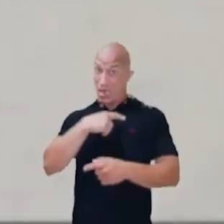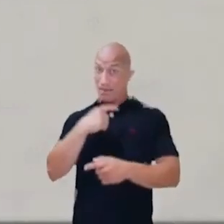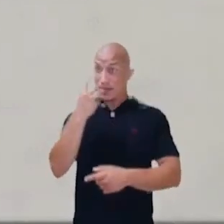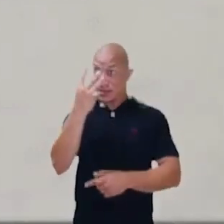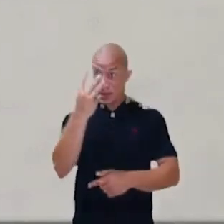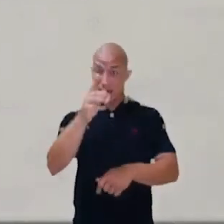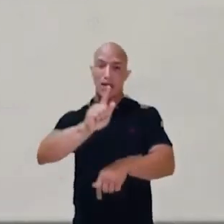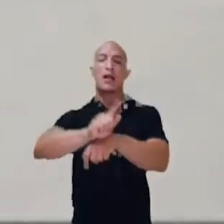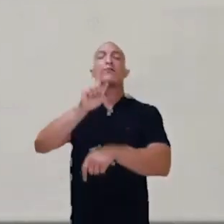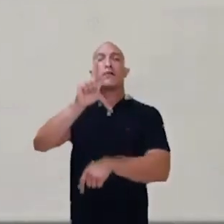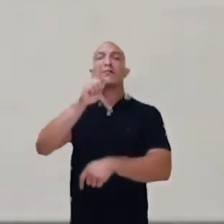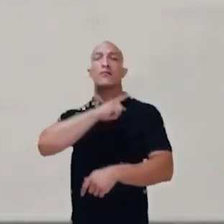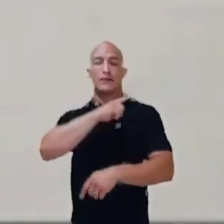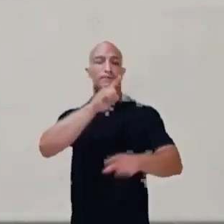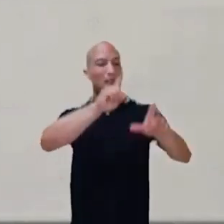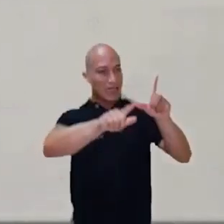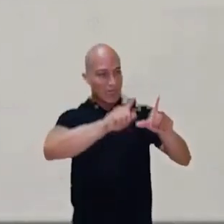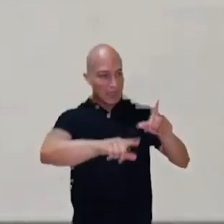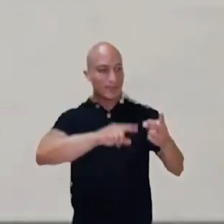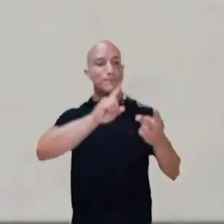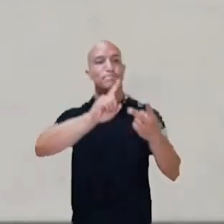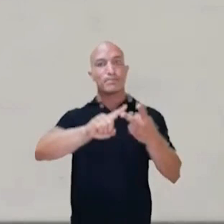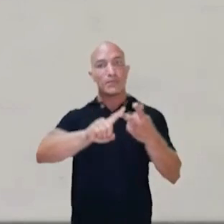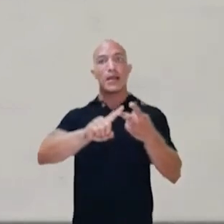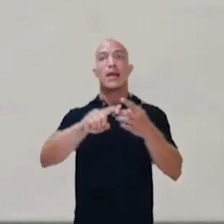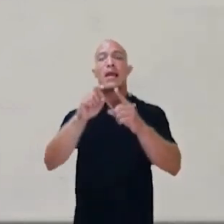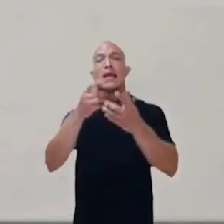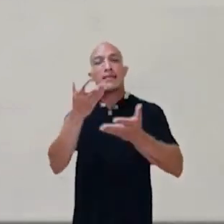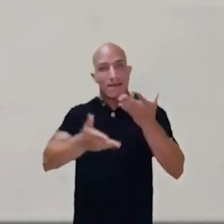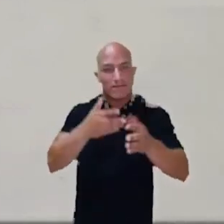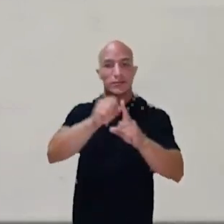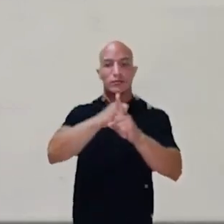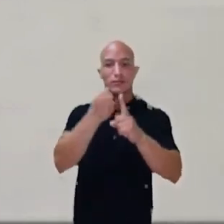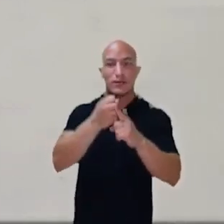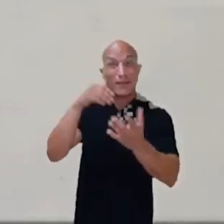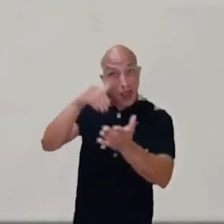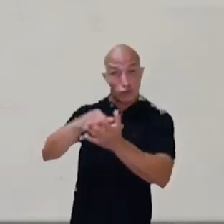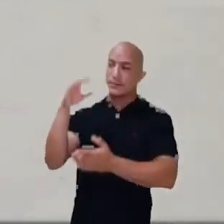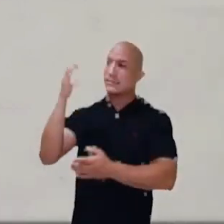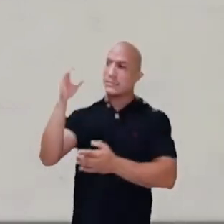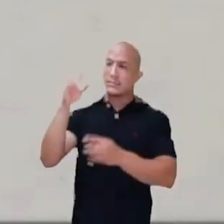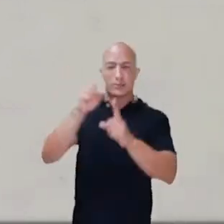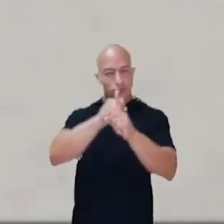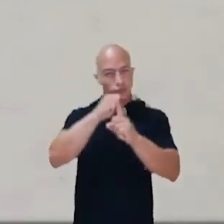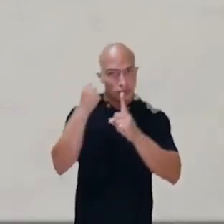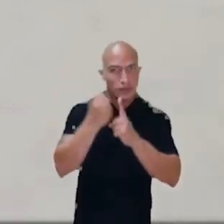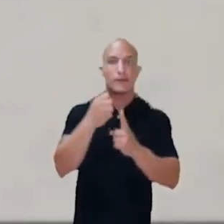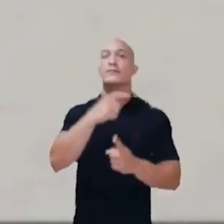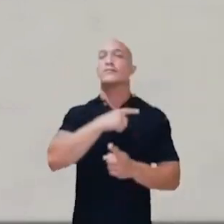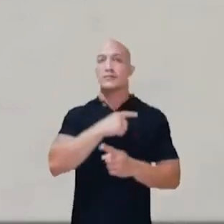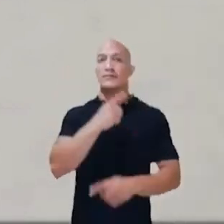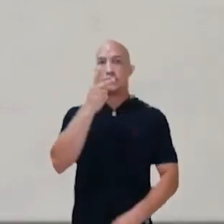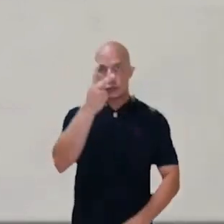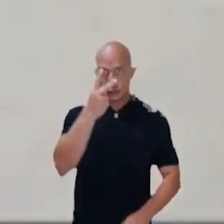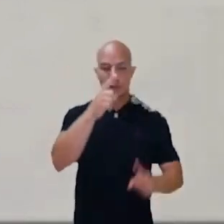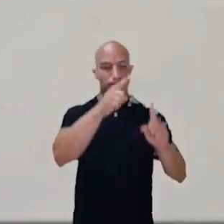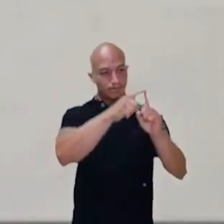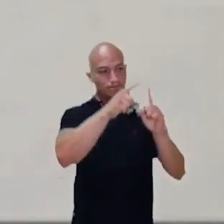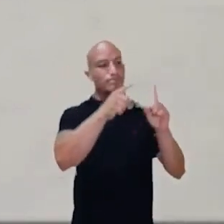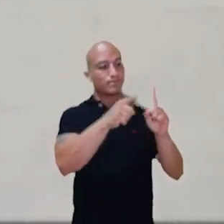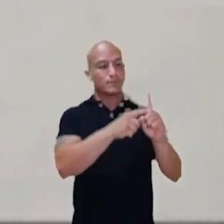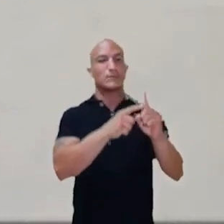Olá, me chamo Luziene, mãe de duas princesas, uma de 12 anos e outra de 3 anos de idade, também